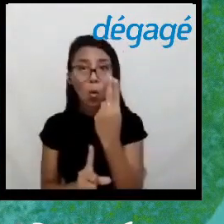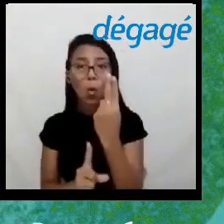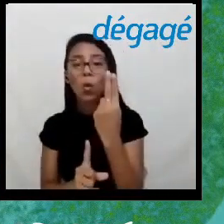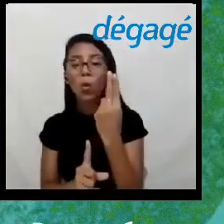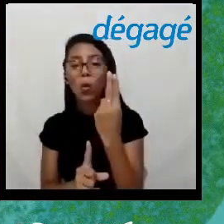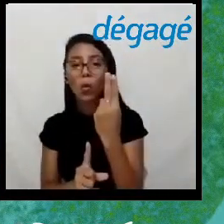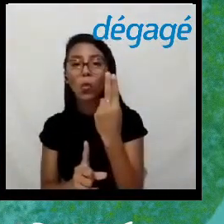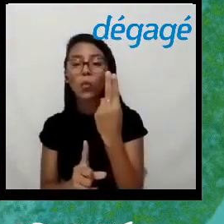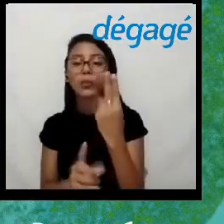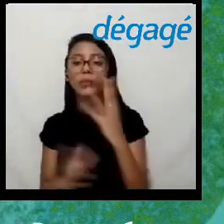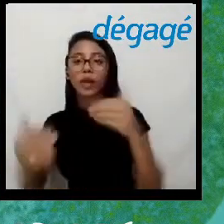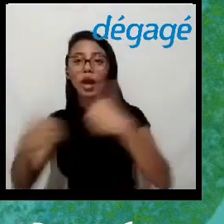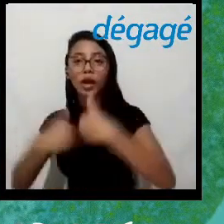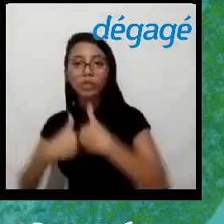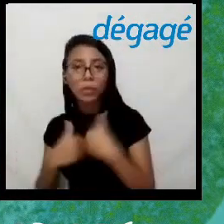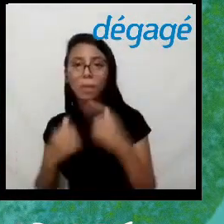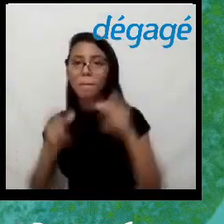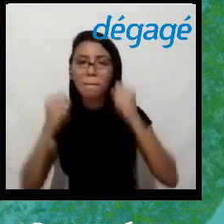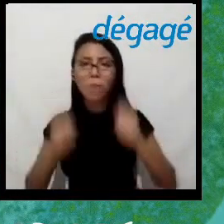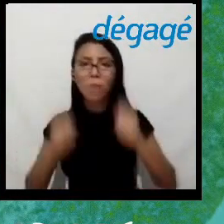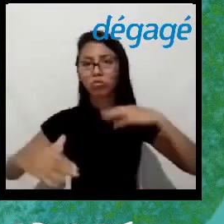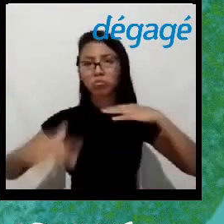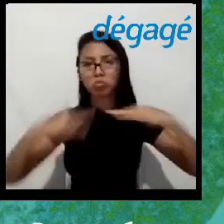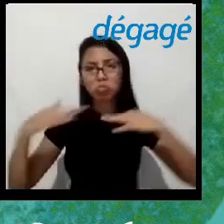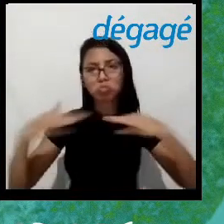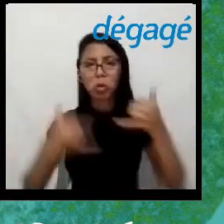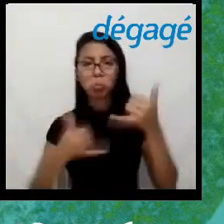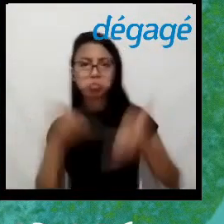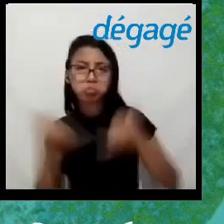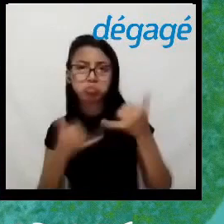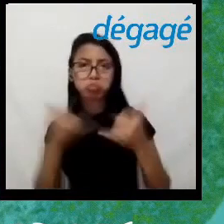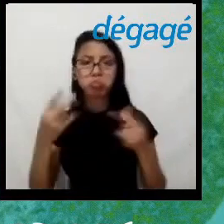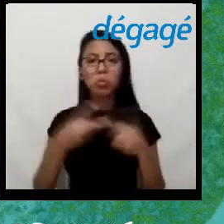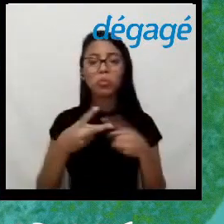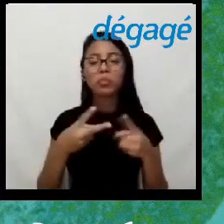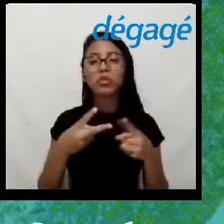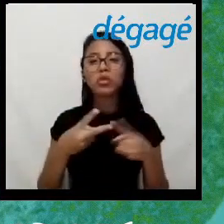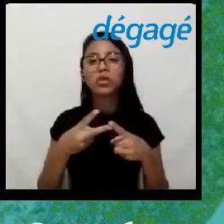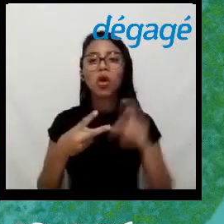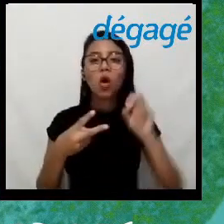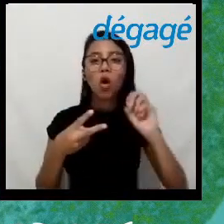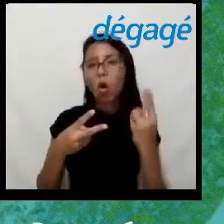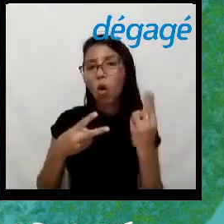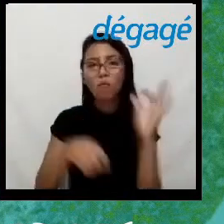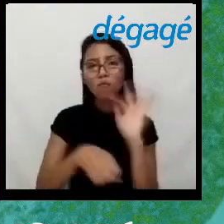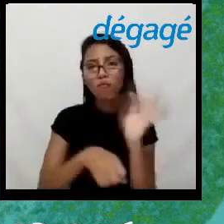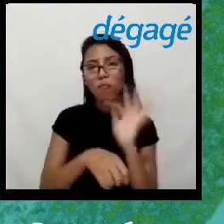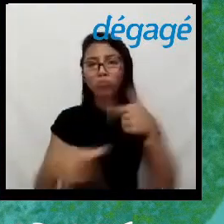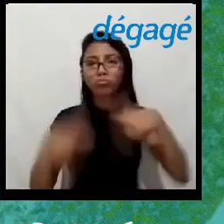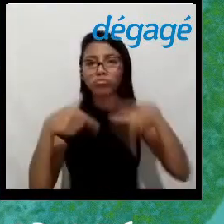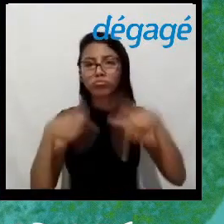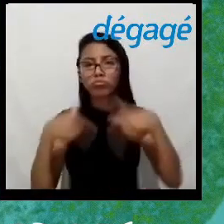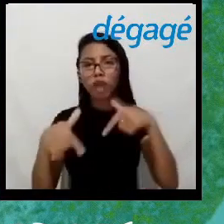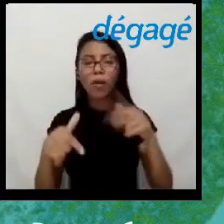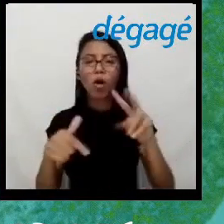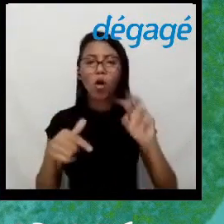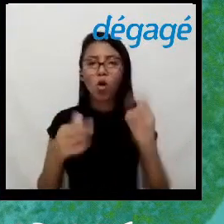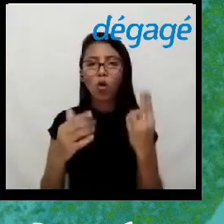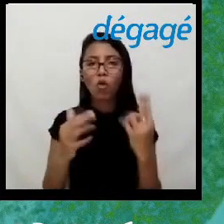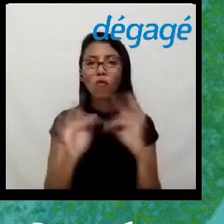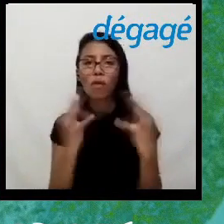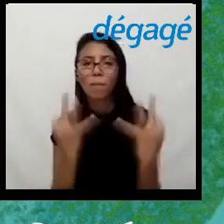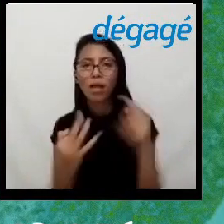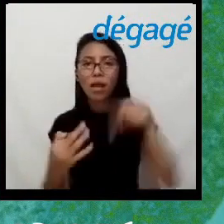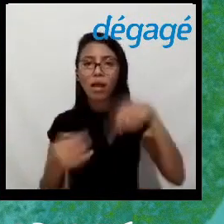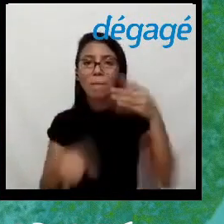família. Reunindo artistas, teatro, dança, música, pesquisadores, filósofos, autistas, profissionais